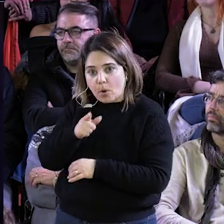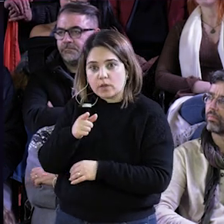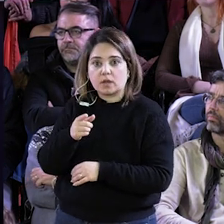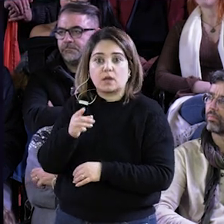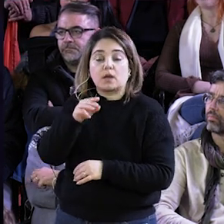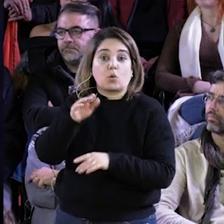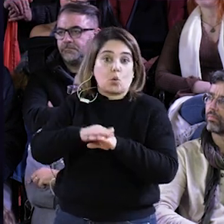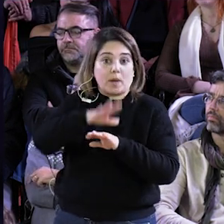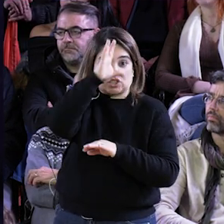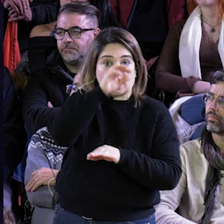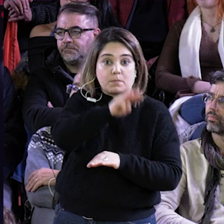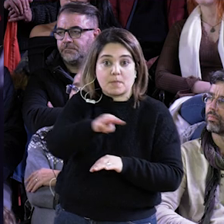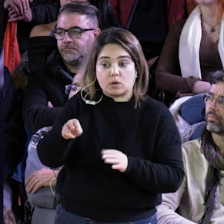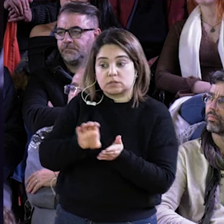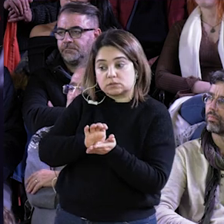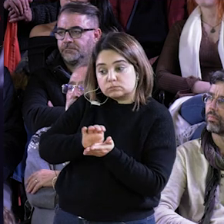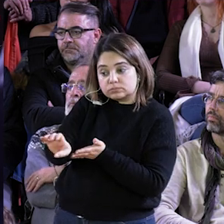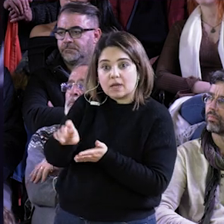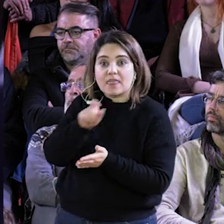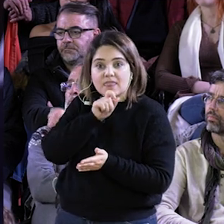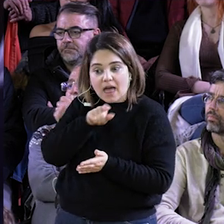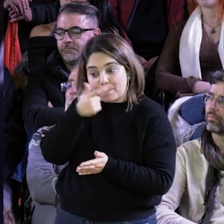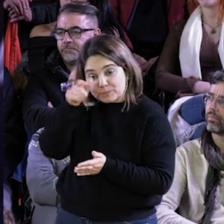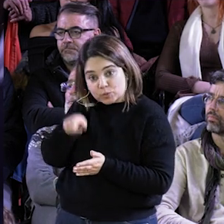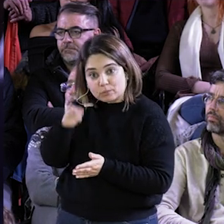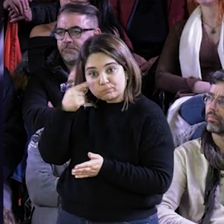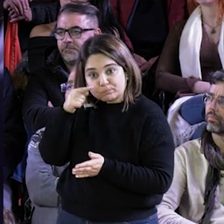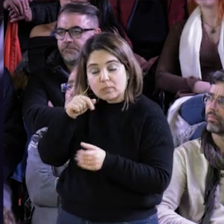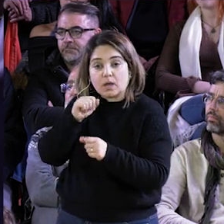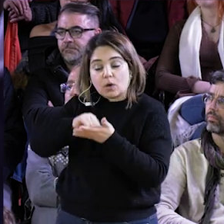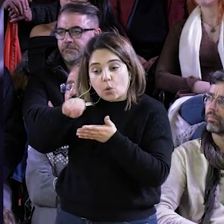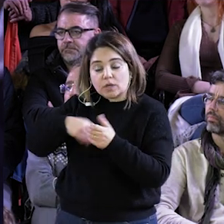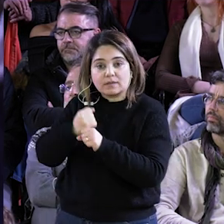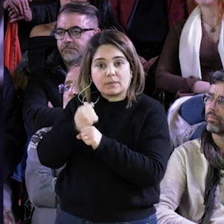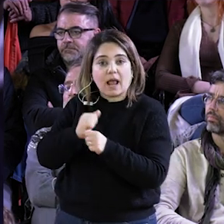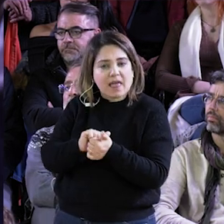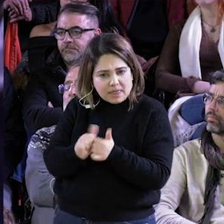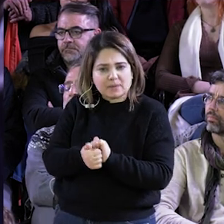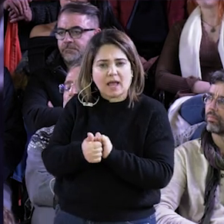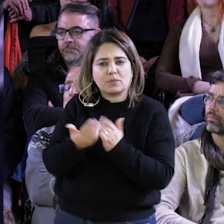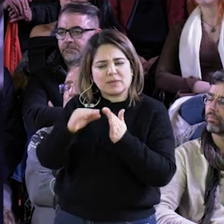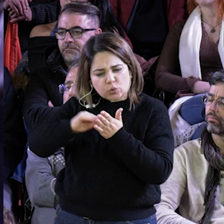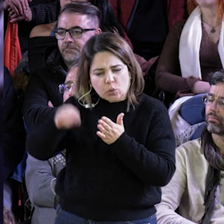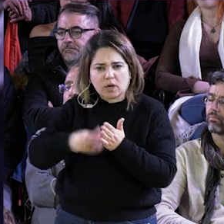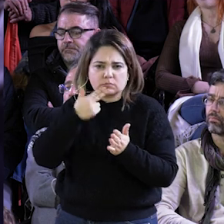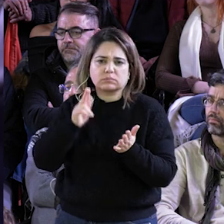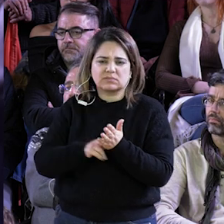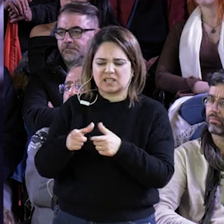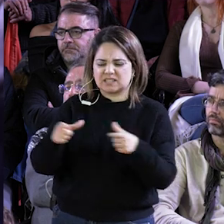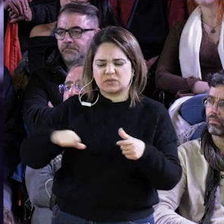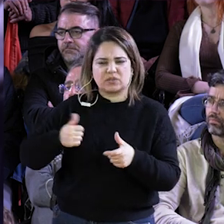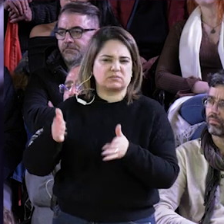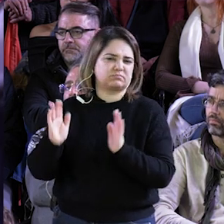recebem milhões do orçamento do Estado, possam ter um contrato de trabalho adaptado, horário flexível, à intermitência, mas um contrato em vez do recibo